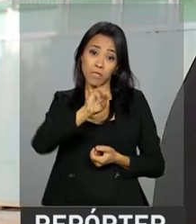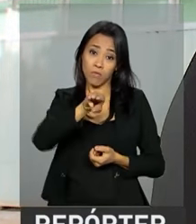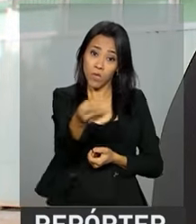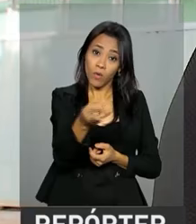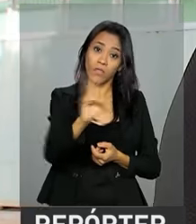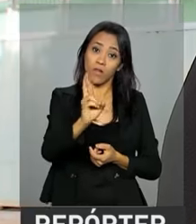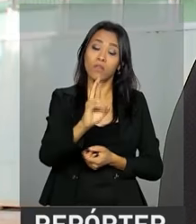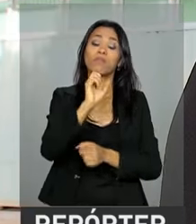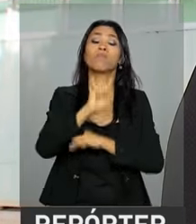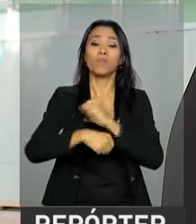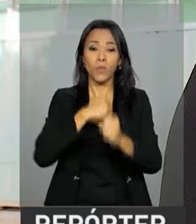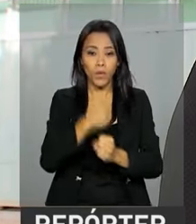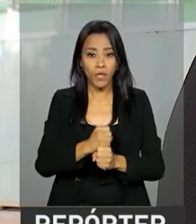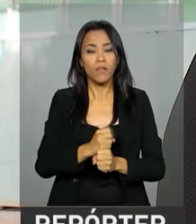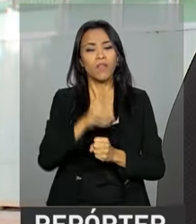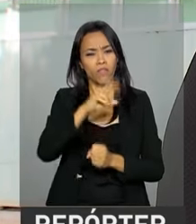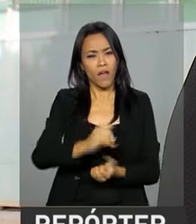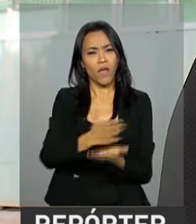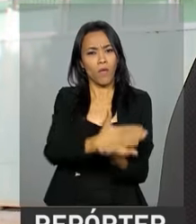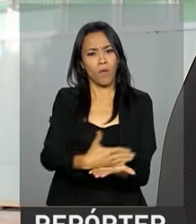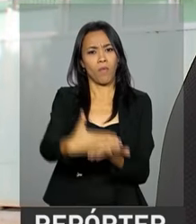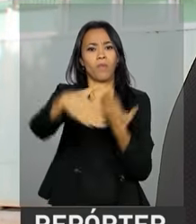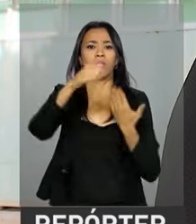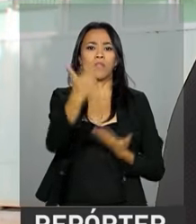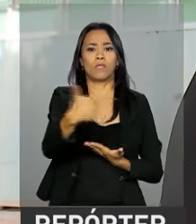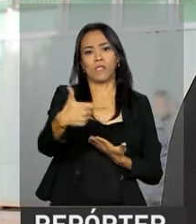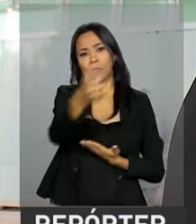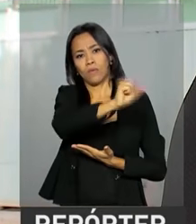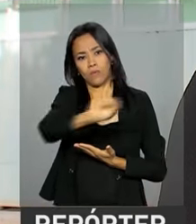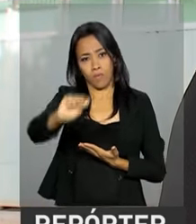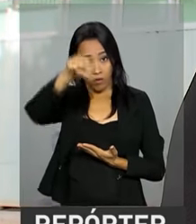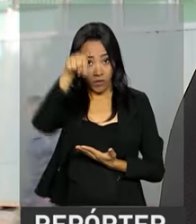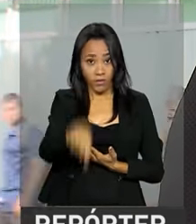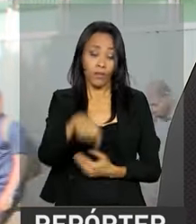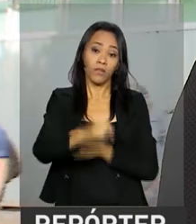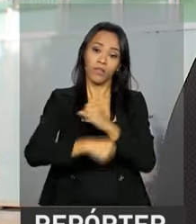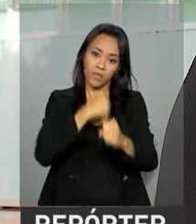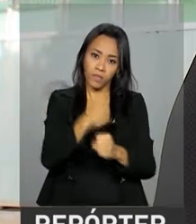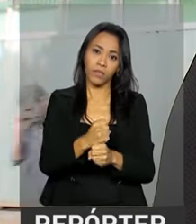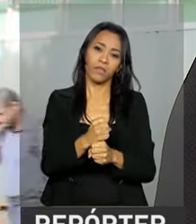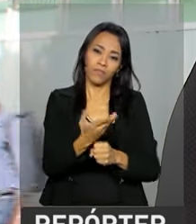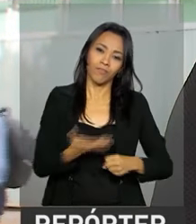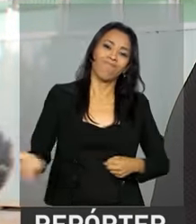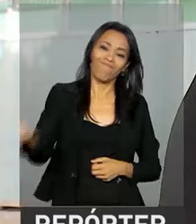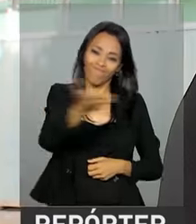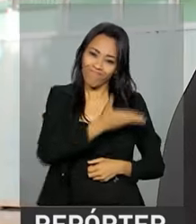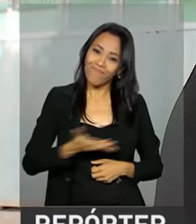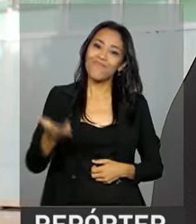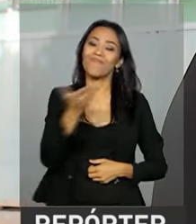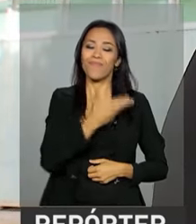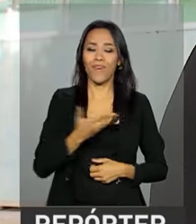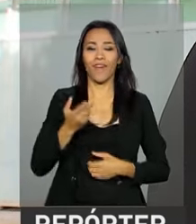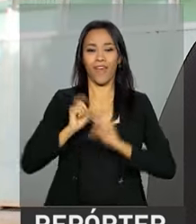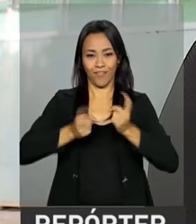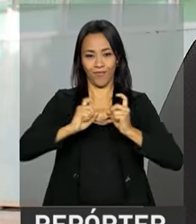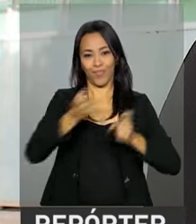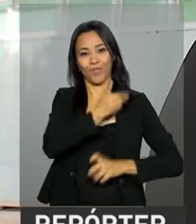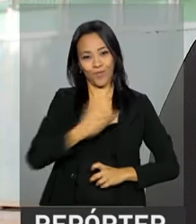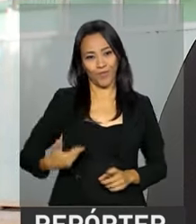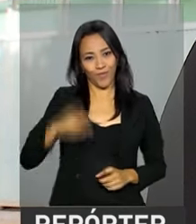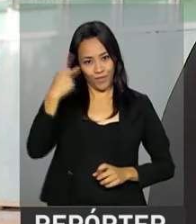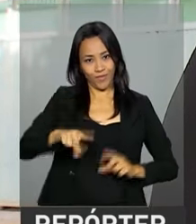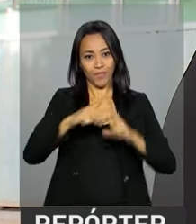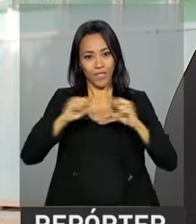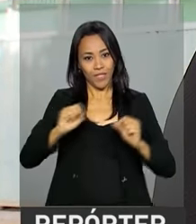ano e deve começar a valer a partir do segundo semestre deste ano para os órgãos que estão estão aqui em Brasília e em